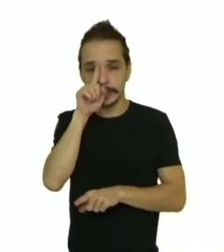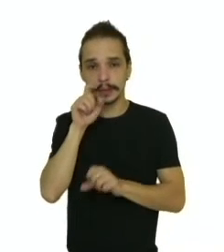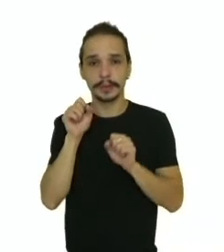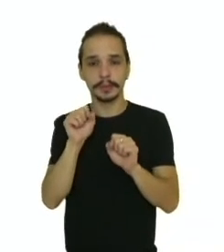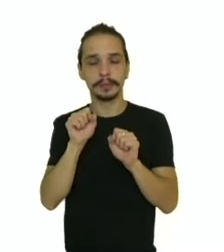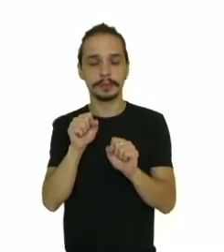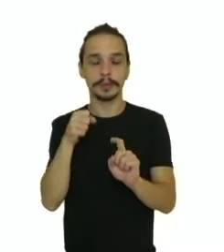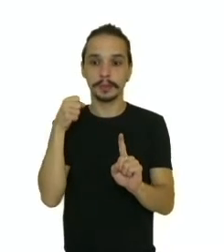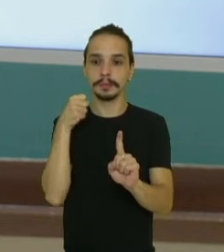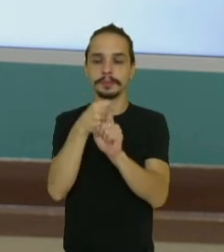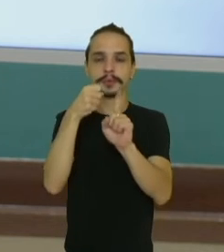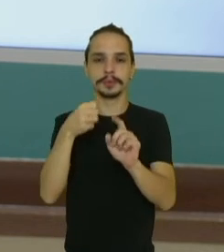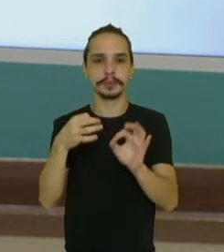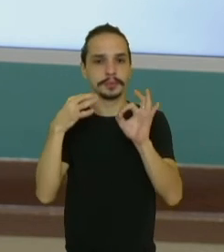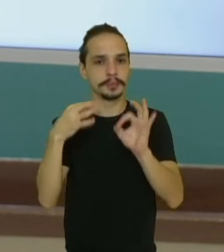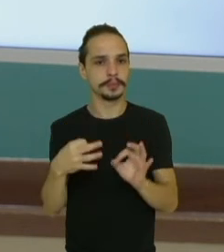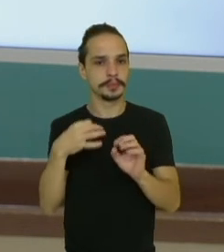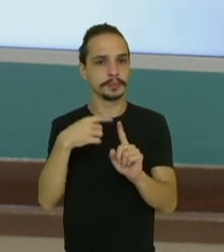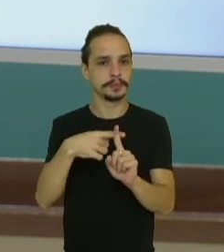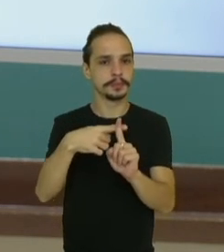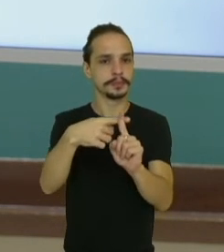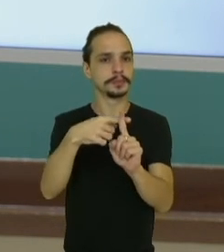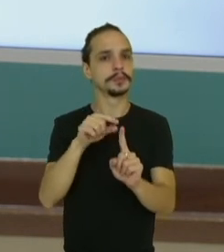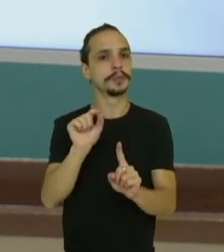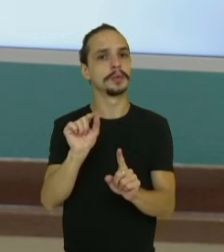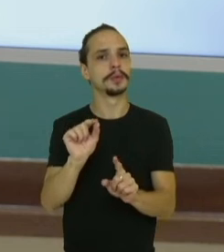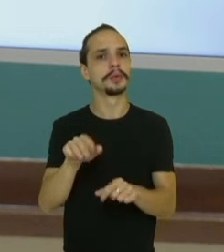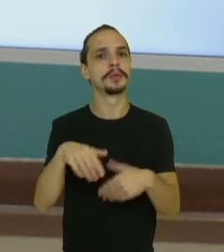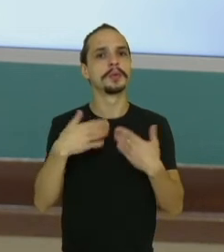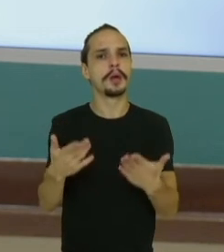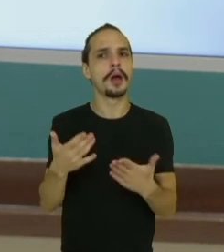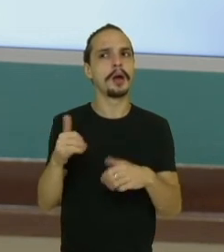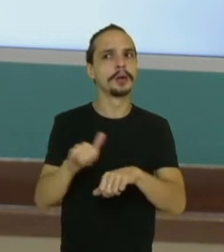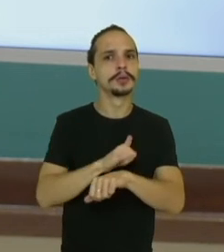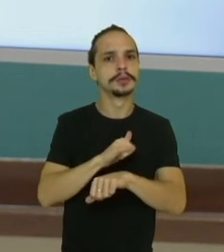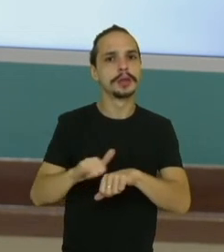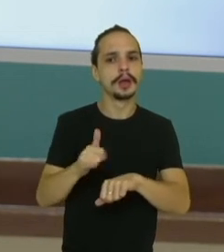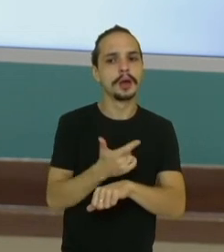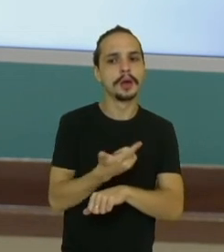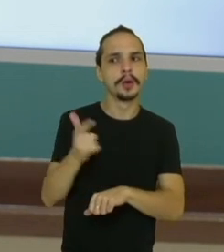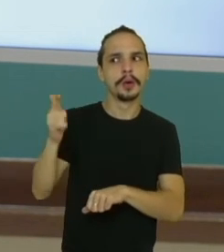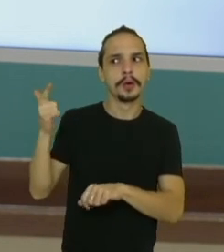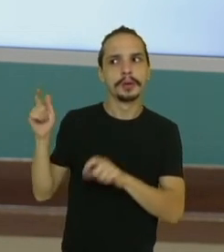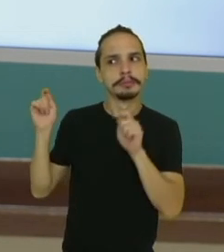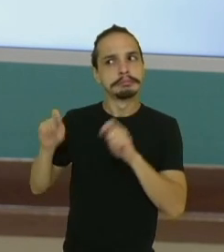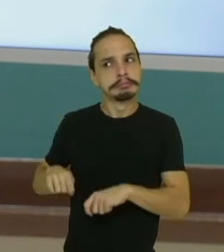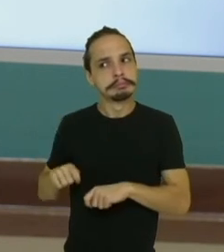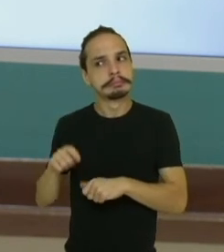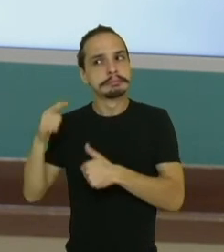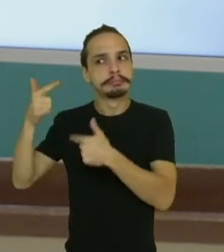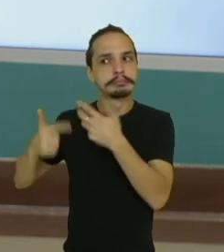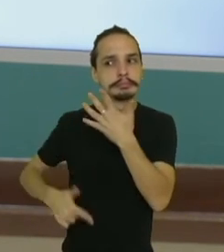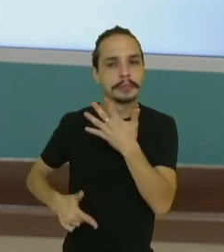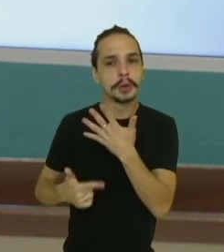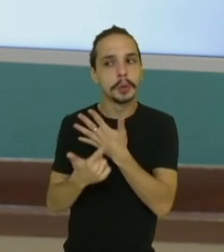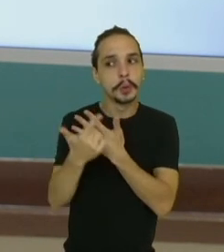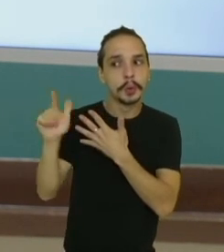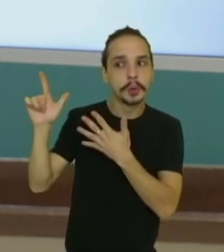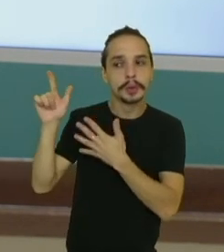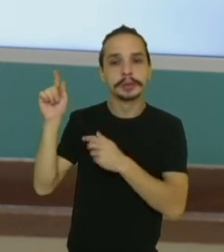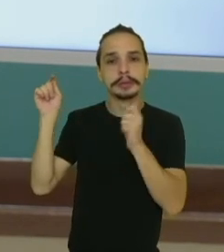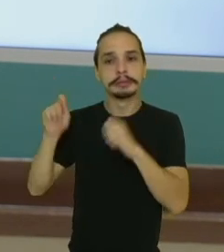impacto significativo quais são outras alternativas que essa tomada de decisão nos apresentam as Deve existir